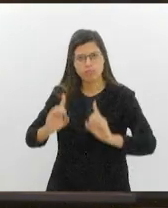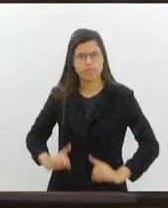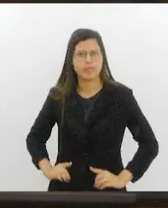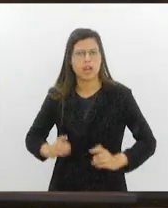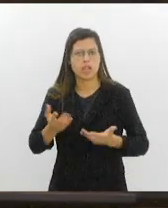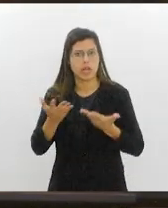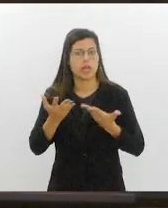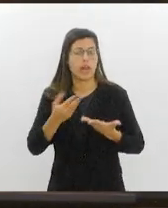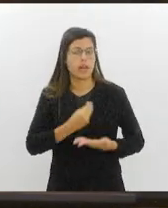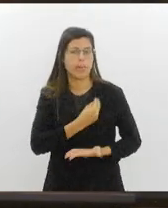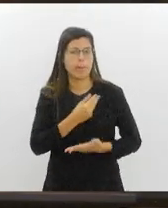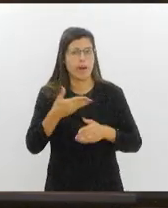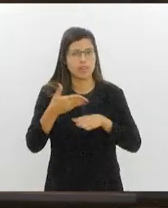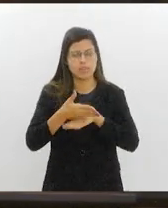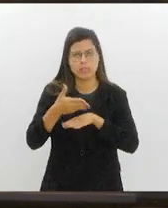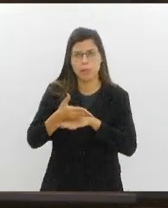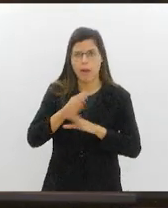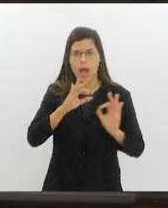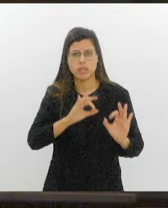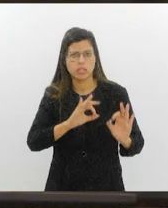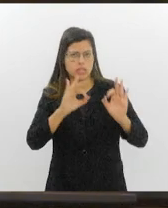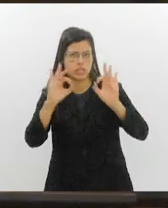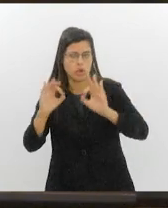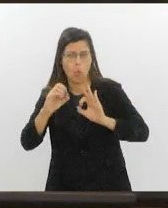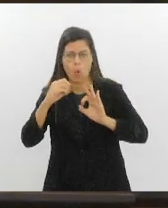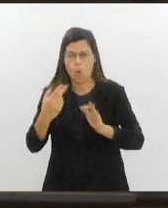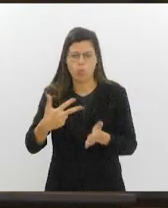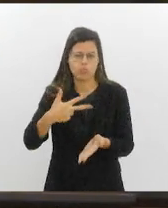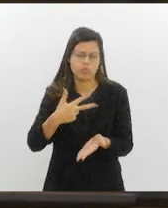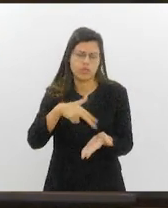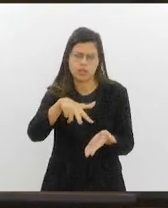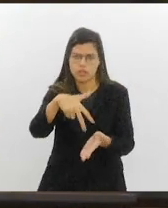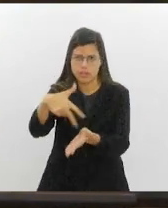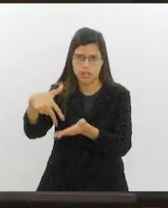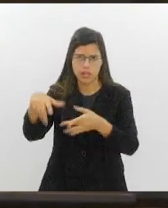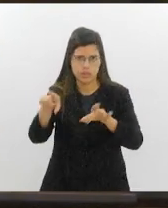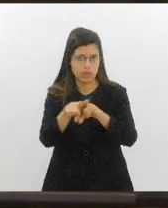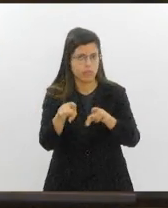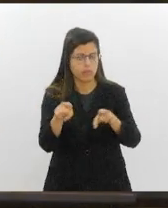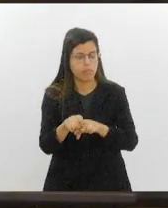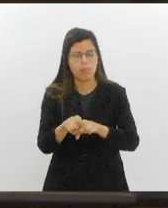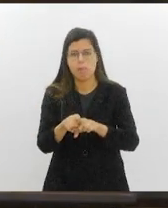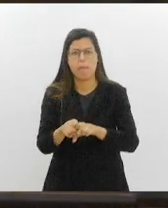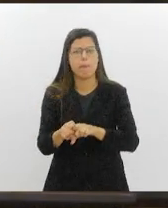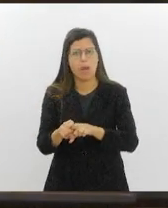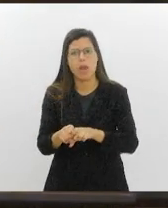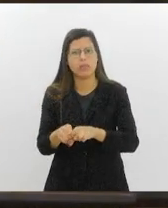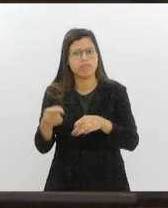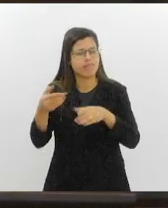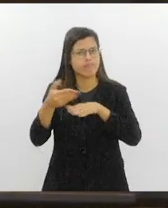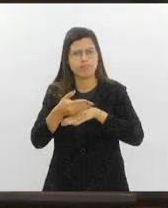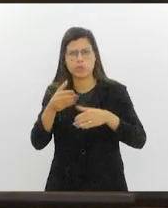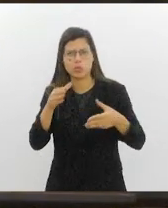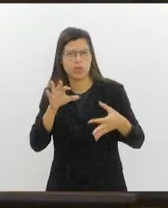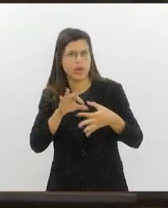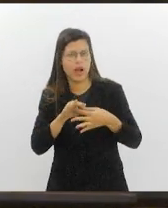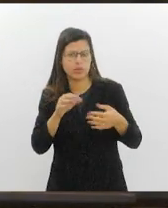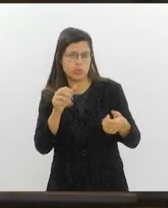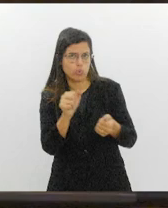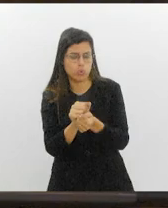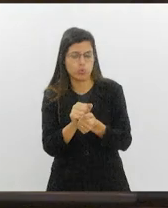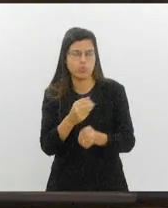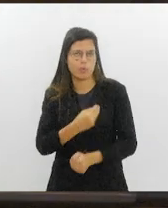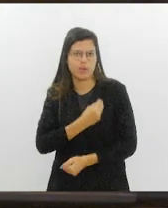de alguma forma, ou assistir, ou dançar também, ou de alguma forma estar ali junto, participando dessa